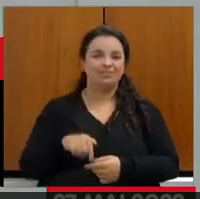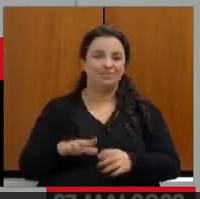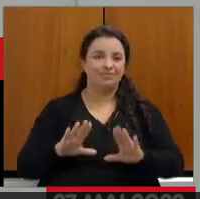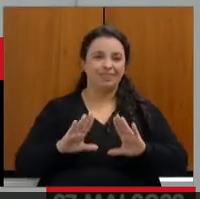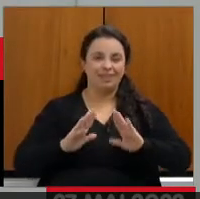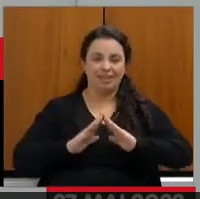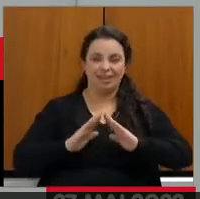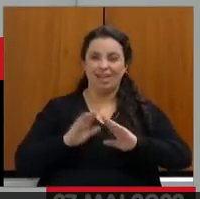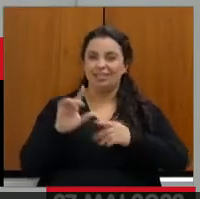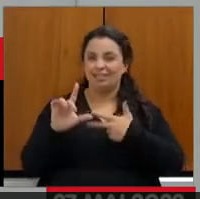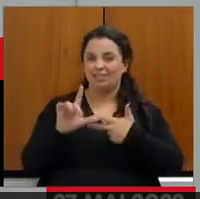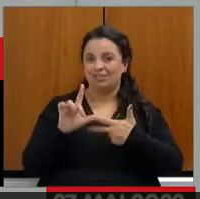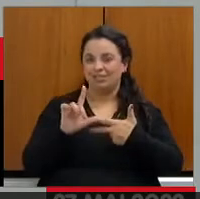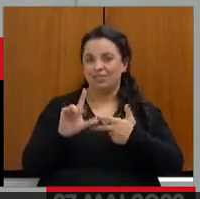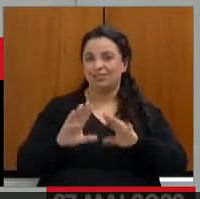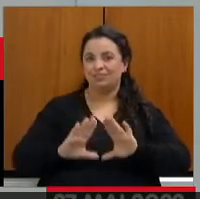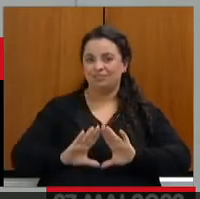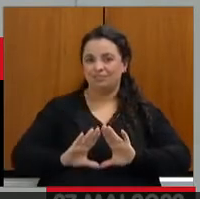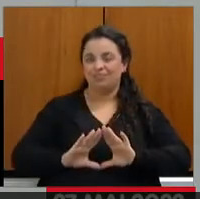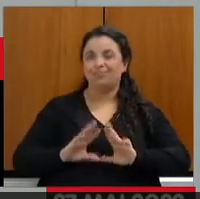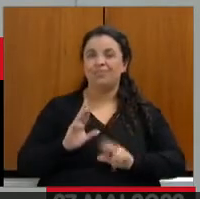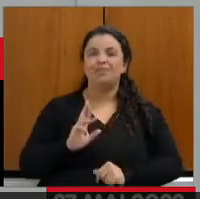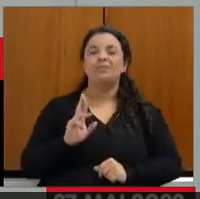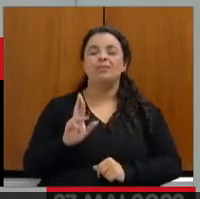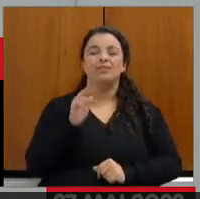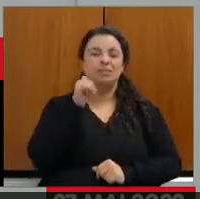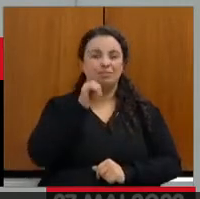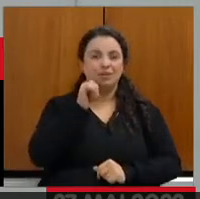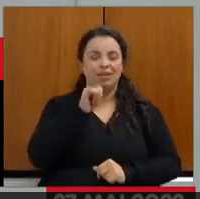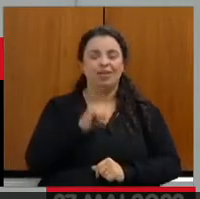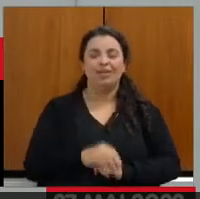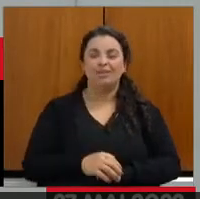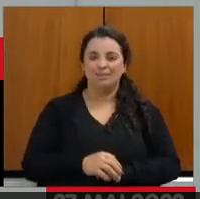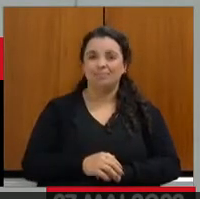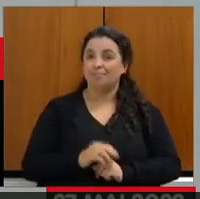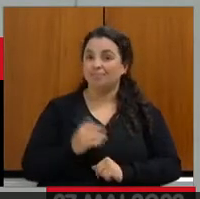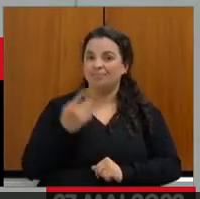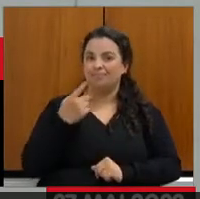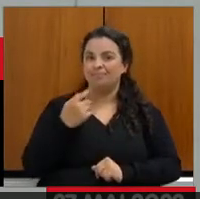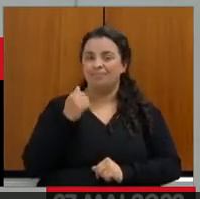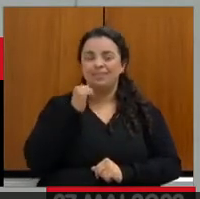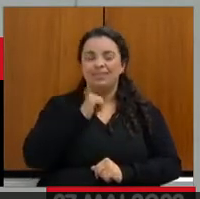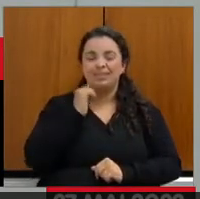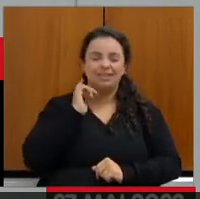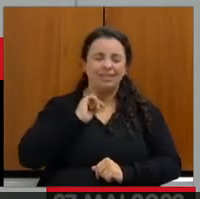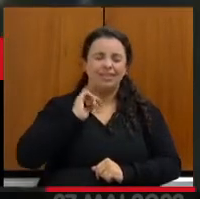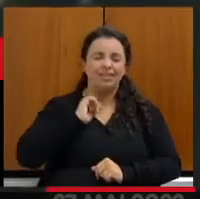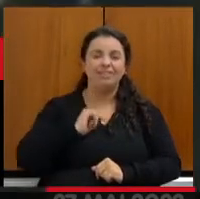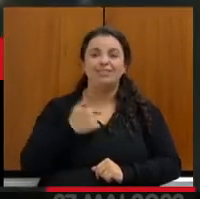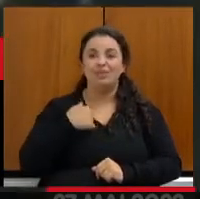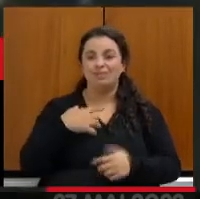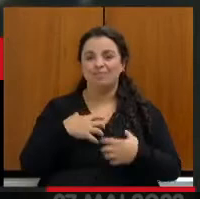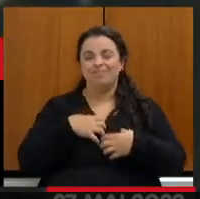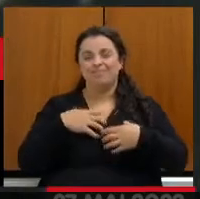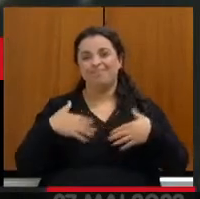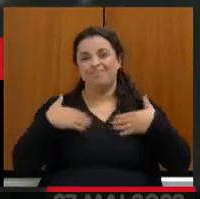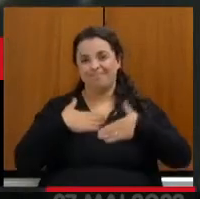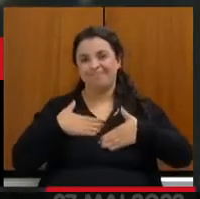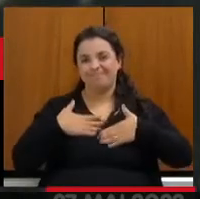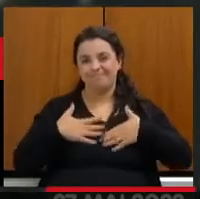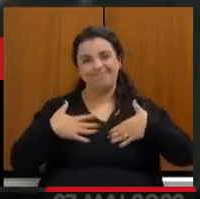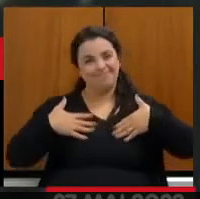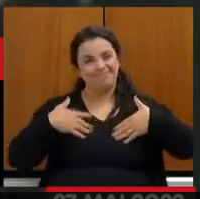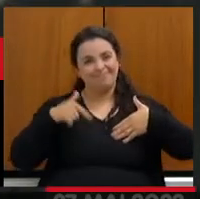legislativo e representa as mulheres mas mineiras é um orgulho muito grande para mim eu tô com sinto muito honrada em estar participando desse desse evento